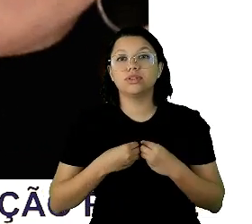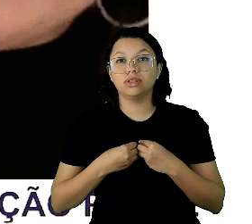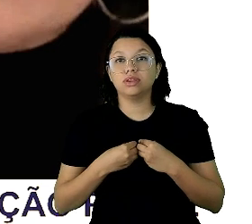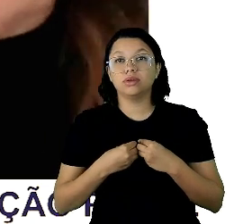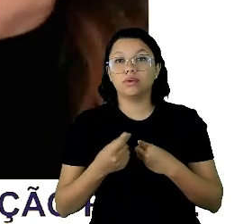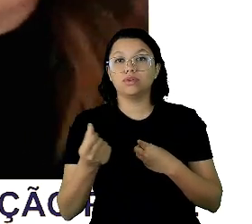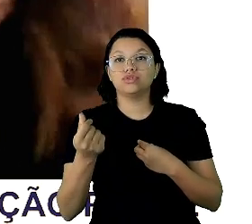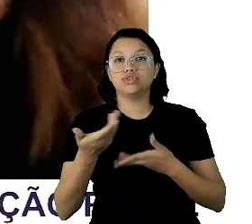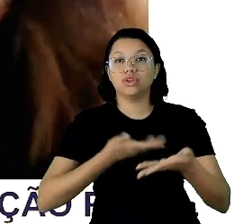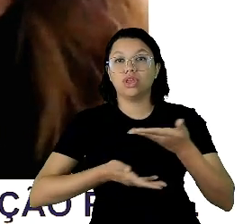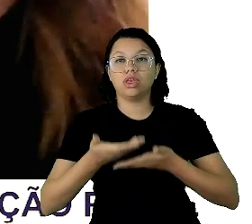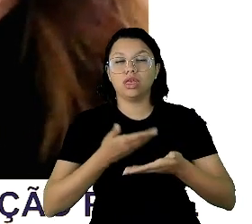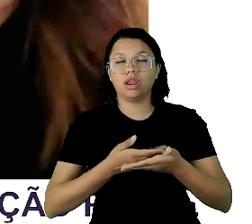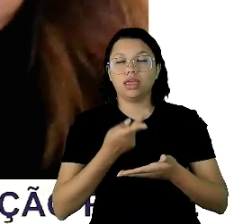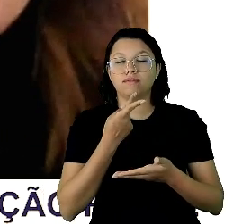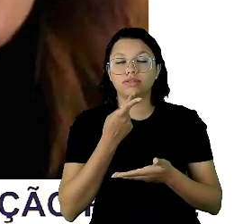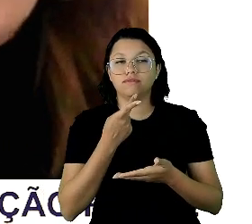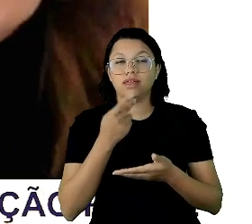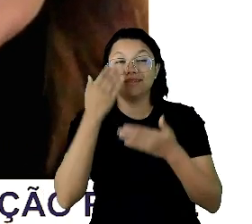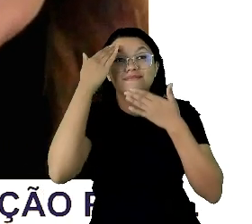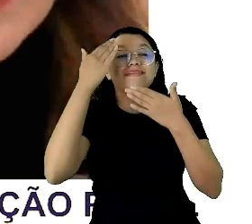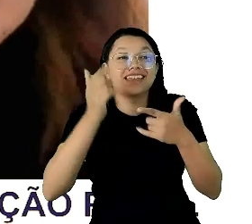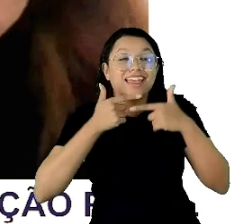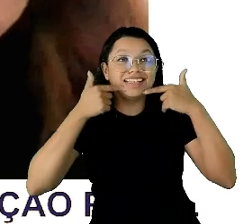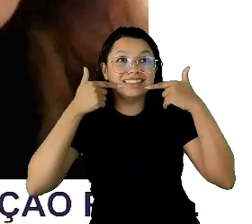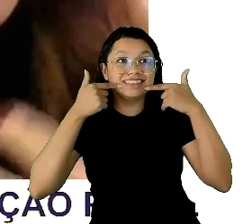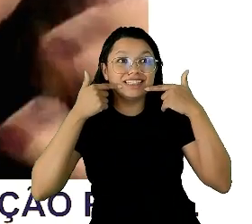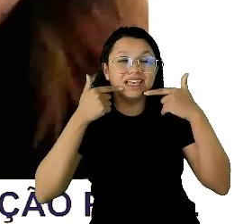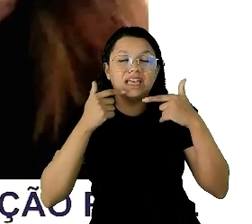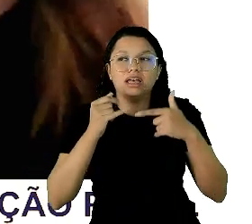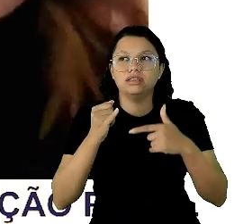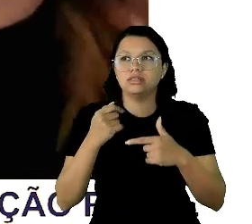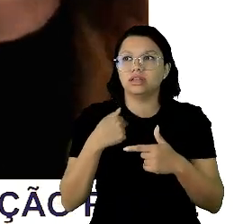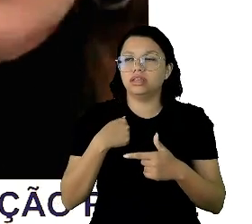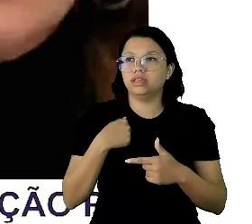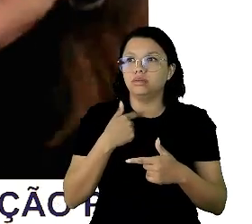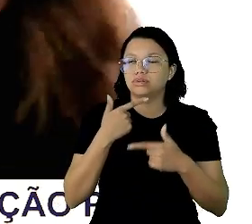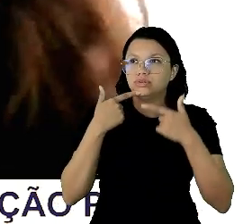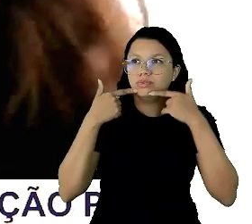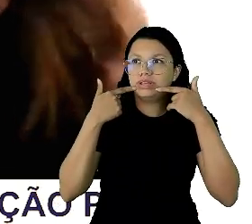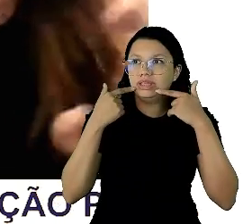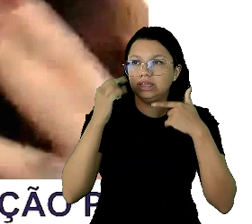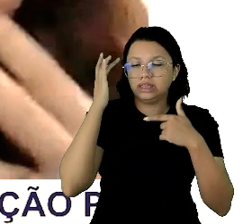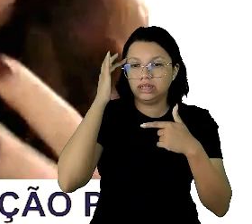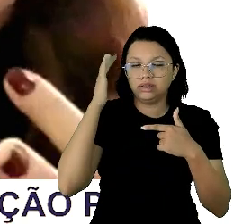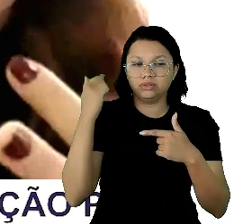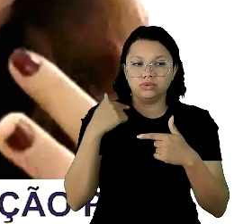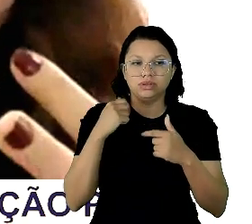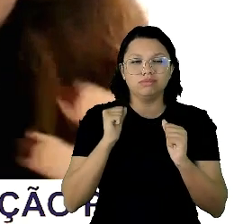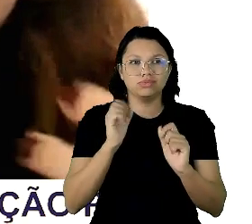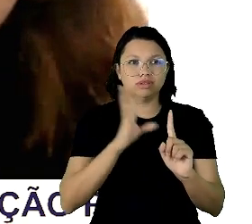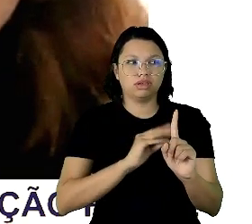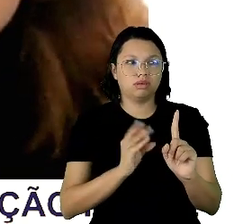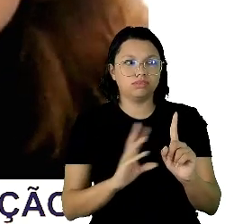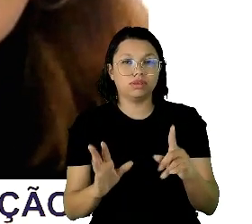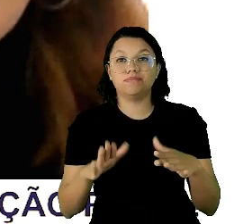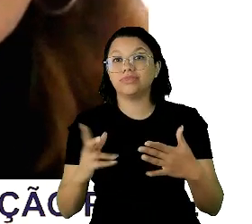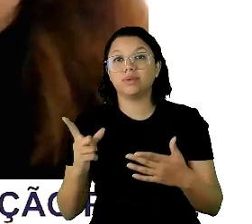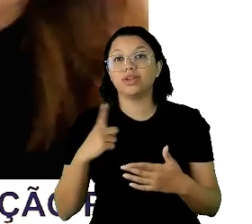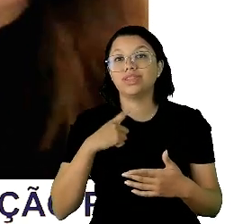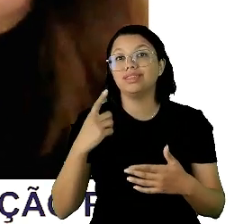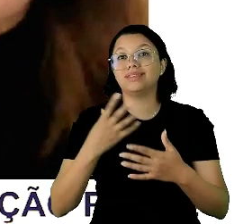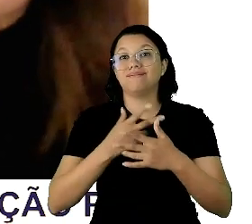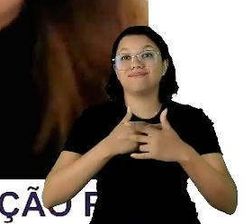falei obrigada, ele achou que ele poderia abusar? Enfim, a gente tem esse monte de reação ao mesmo tempo